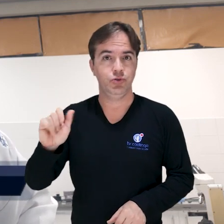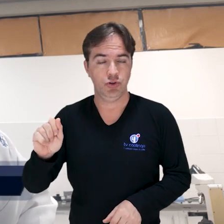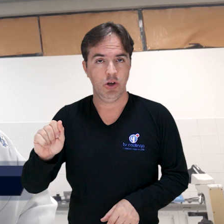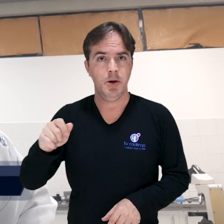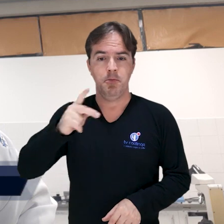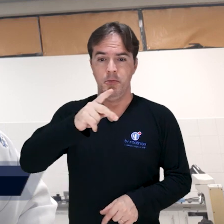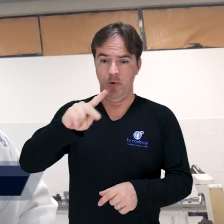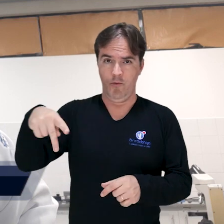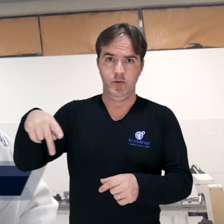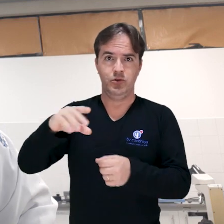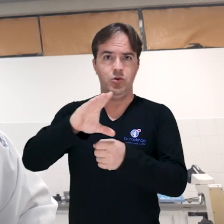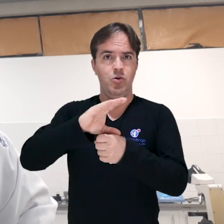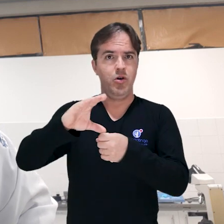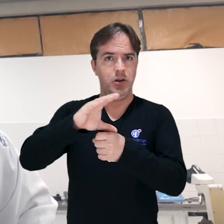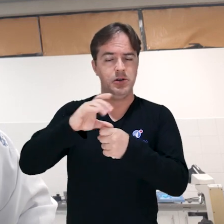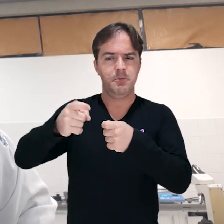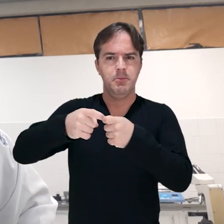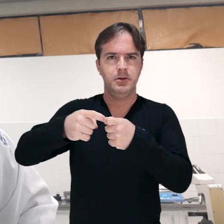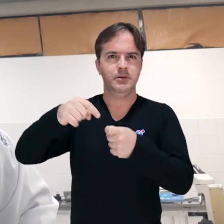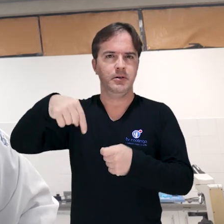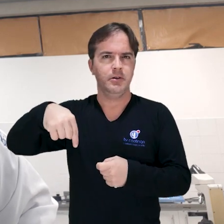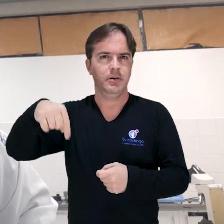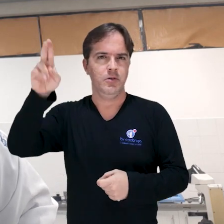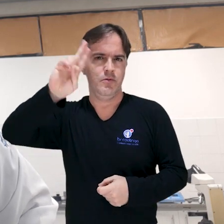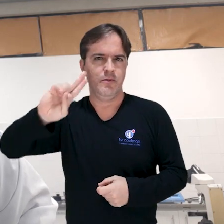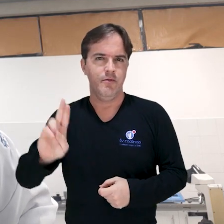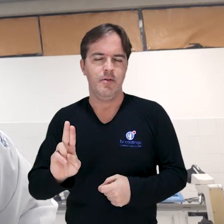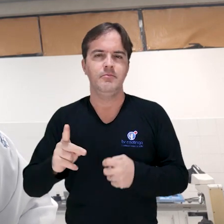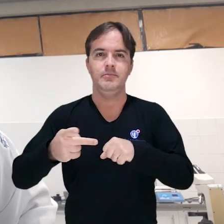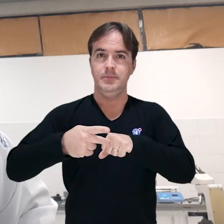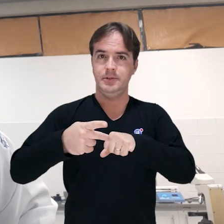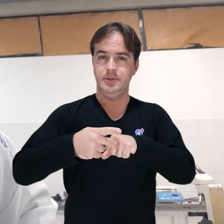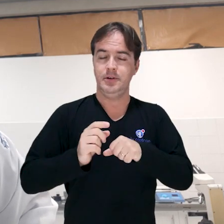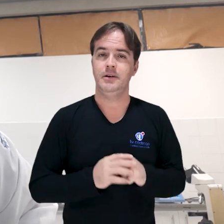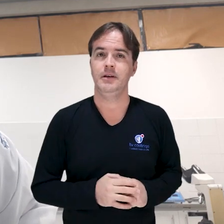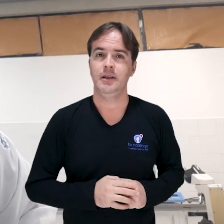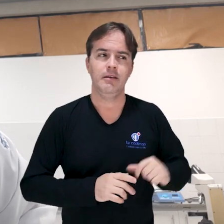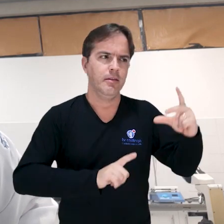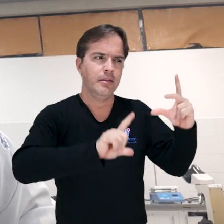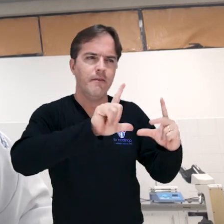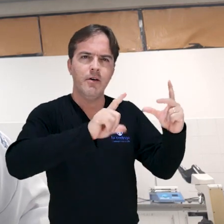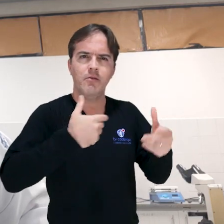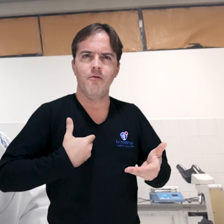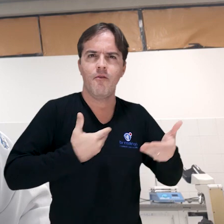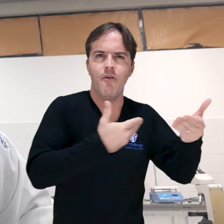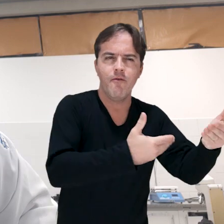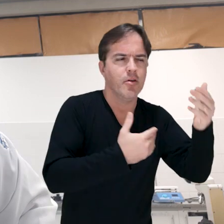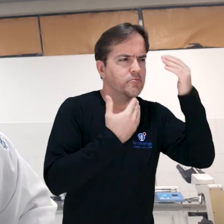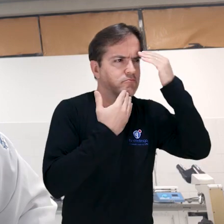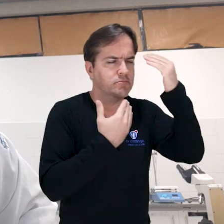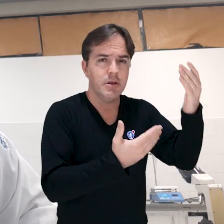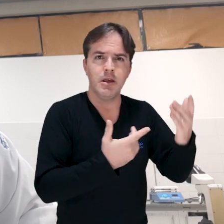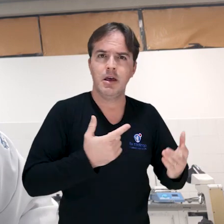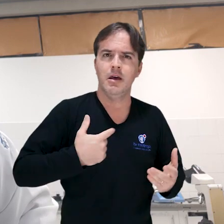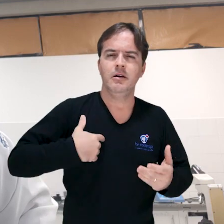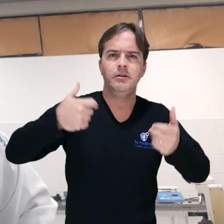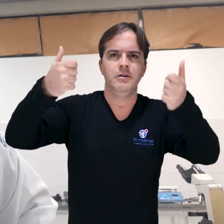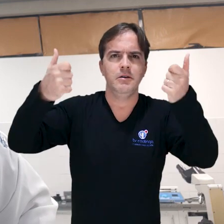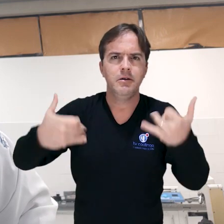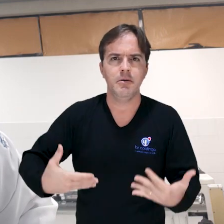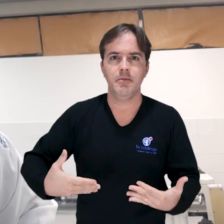da Univasf e Campus Petrolina. Queria agradecer o convite da TV Caatinga para participar dessa conversa com o